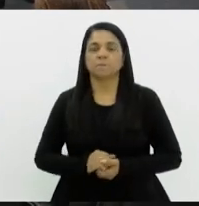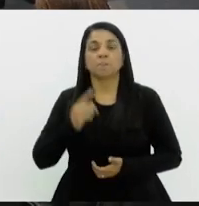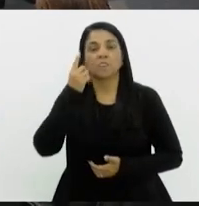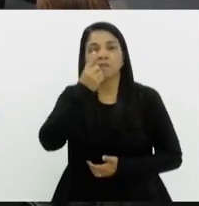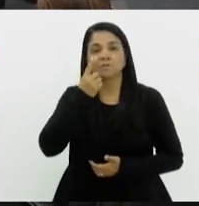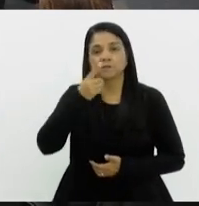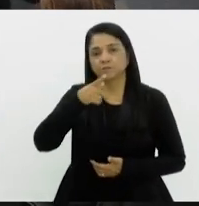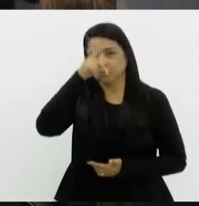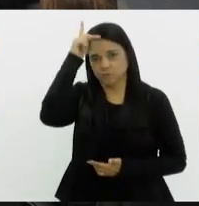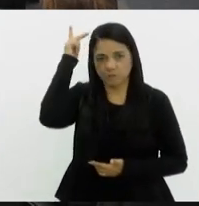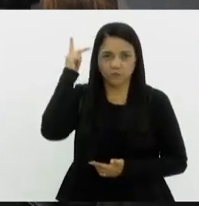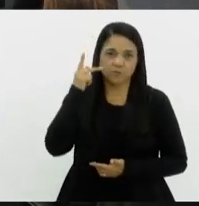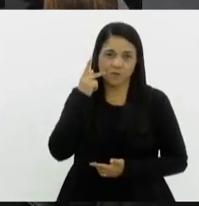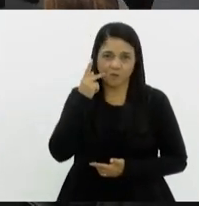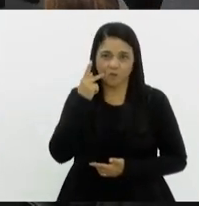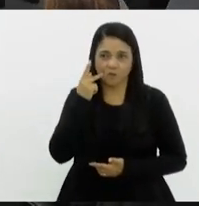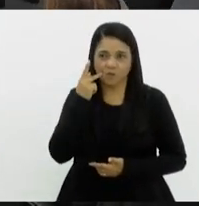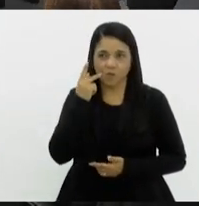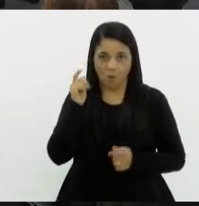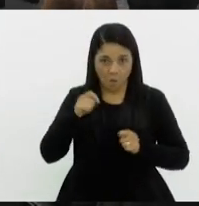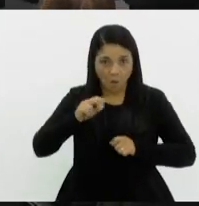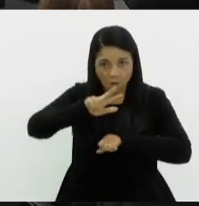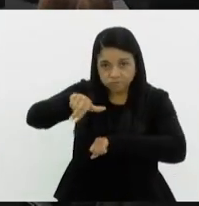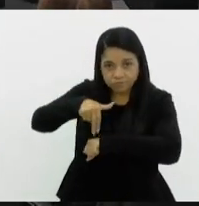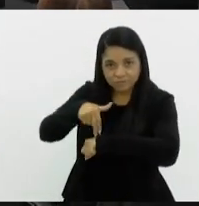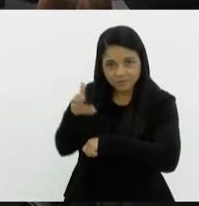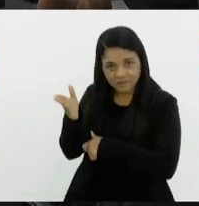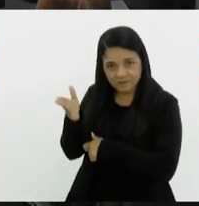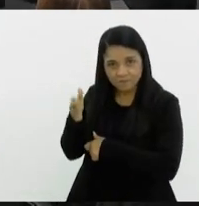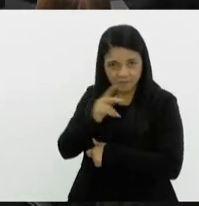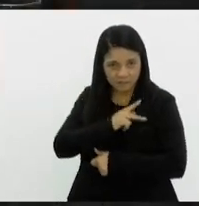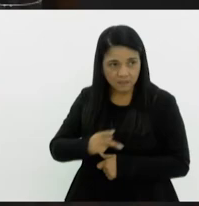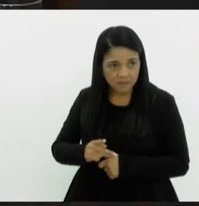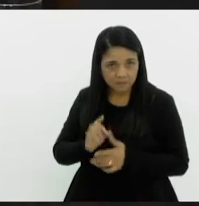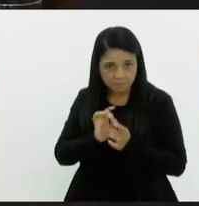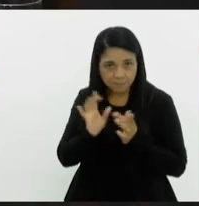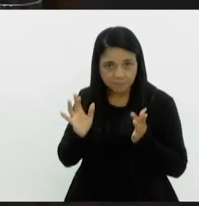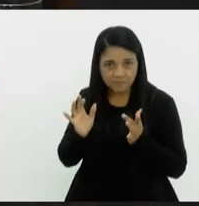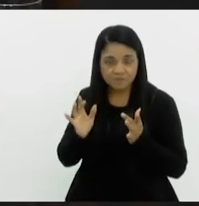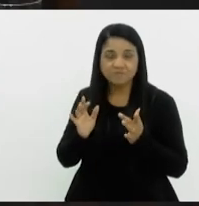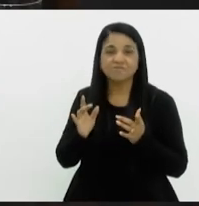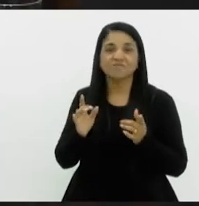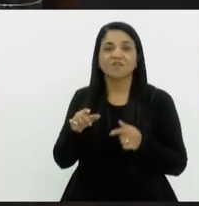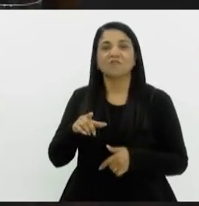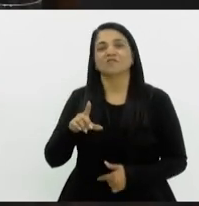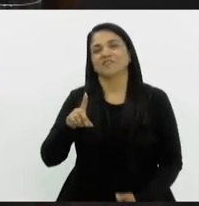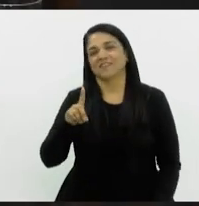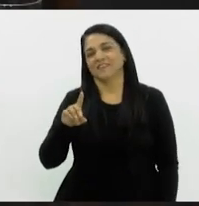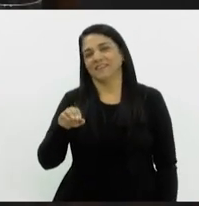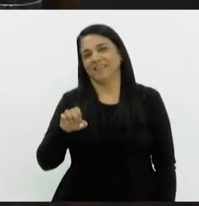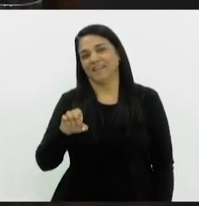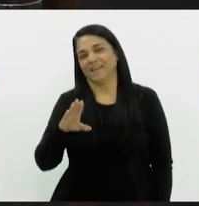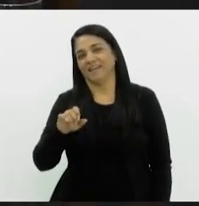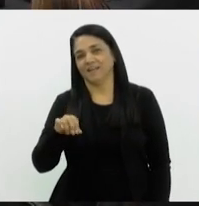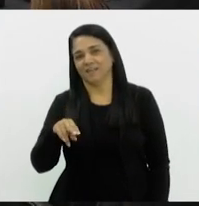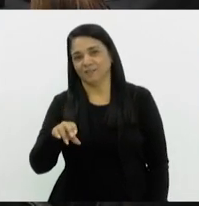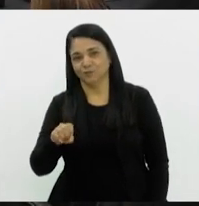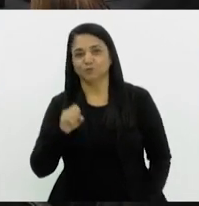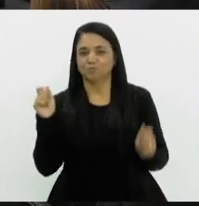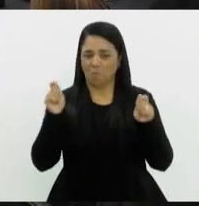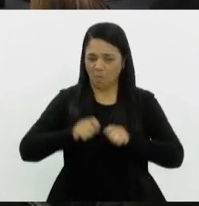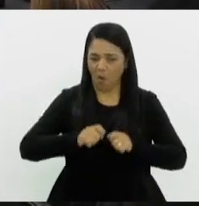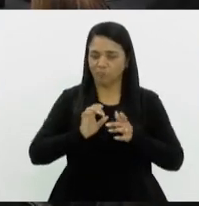Deputado Luiz Paulo. Posso ir a púlpito, senhora presidente? Pode fazer, os decanos aqui podem tudo.